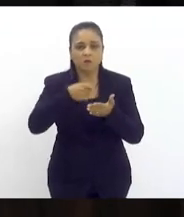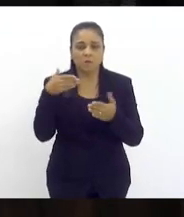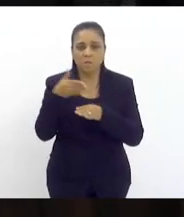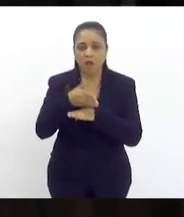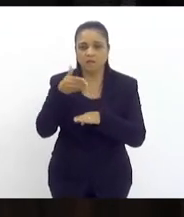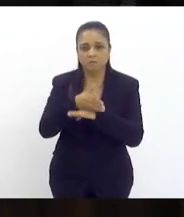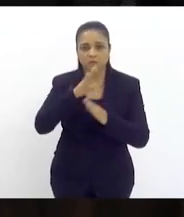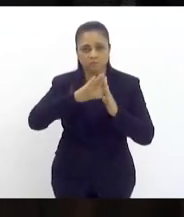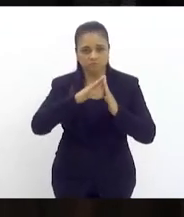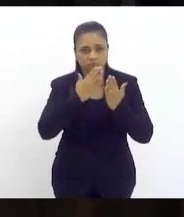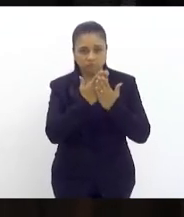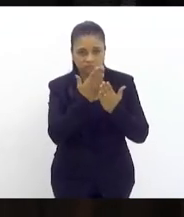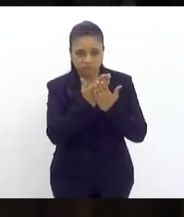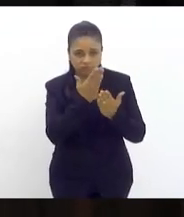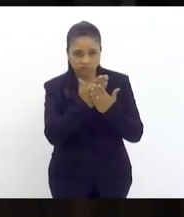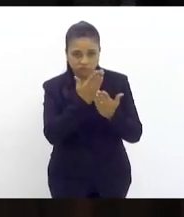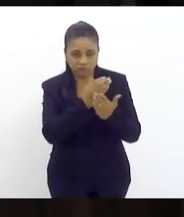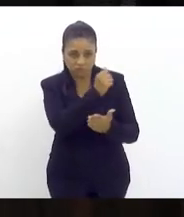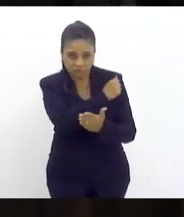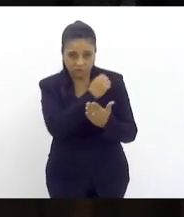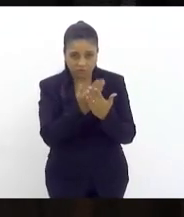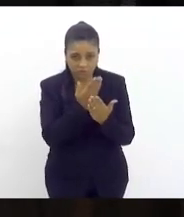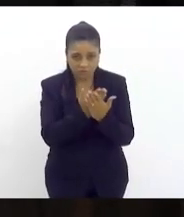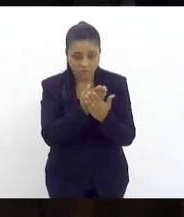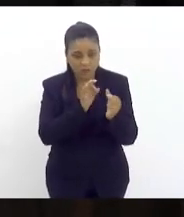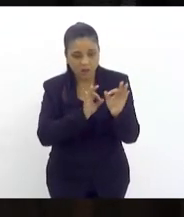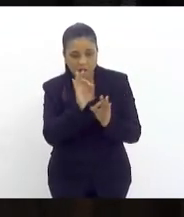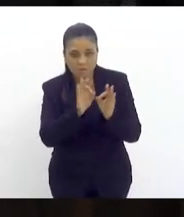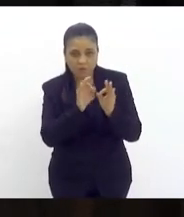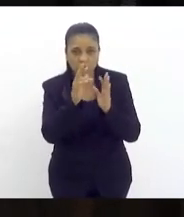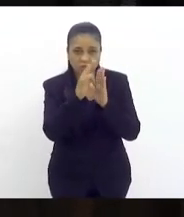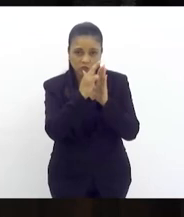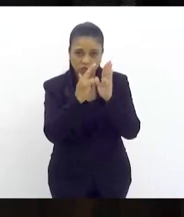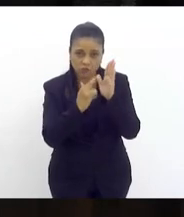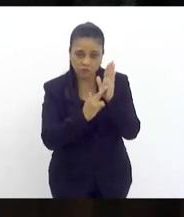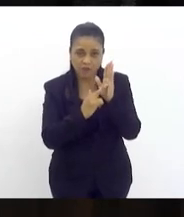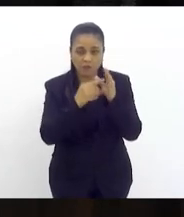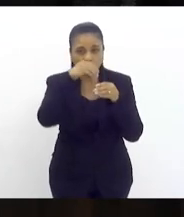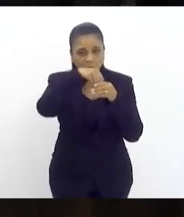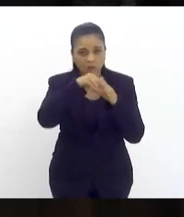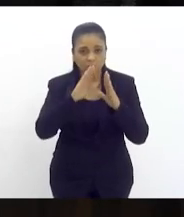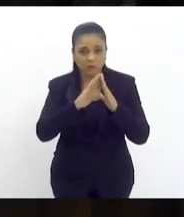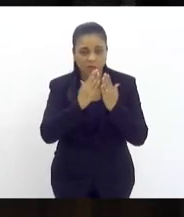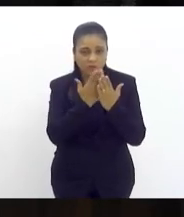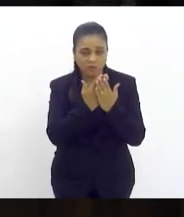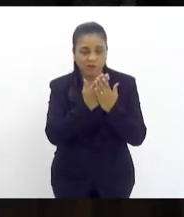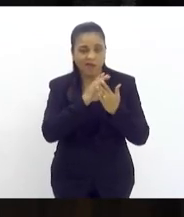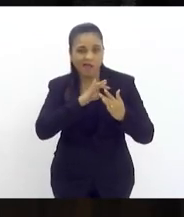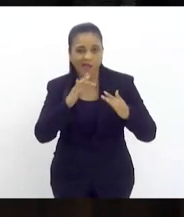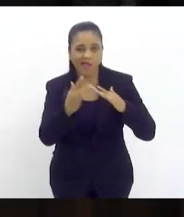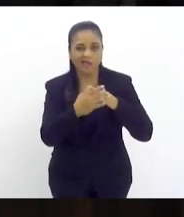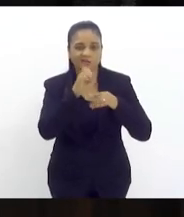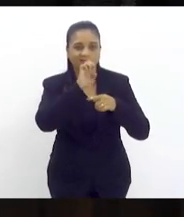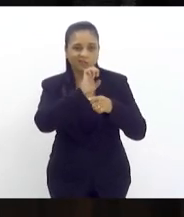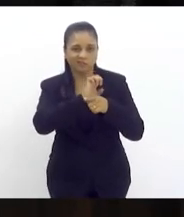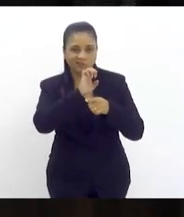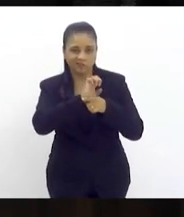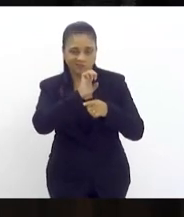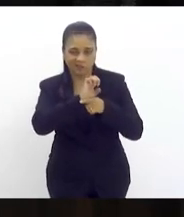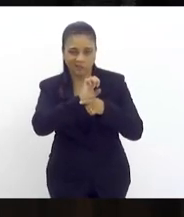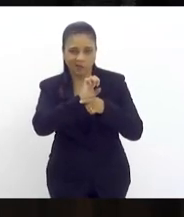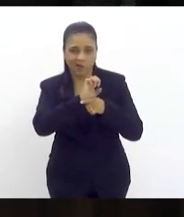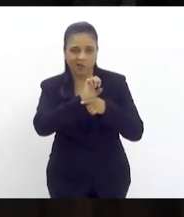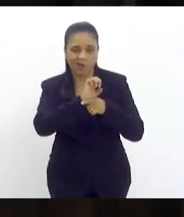dos estudantes no processo de elaboração do Regimento Interno das Escolas da Rede Estadual de Ensino e